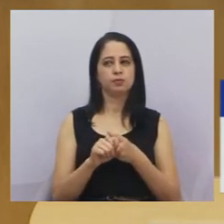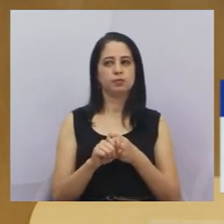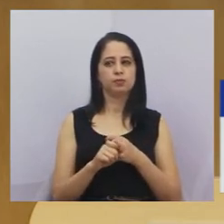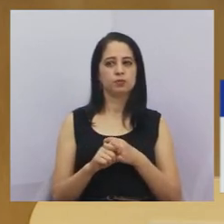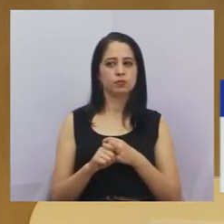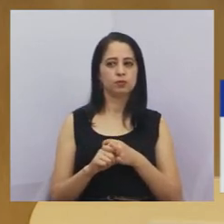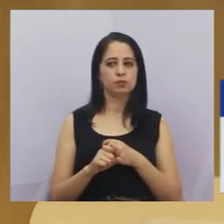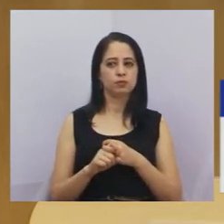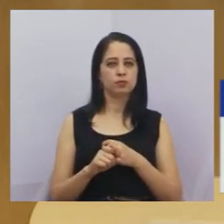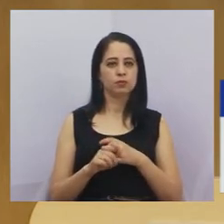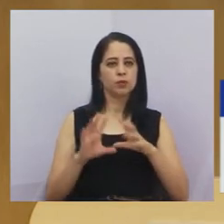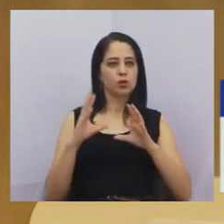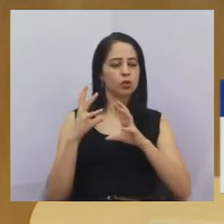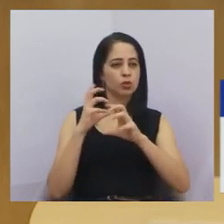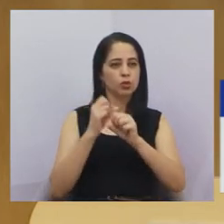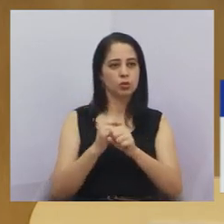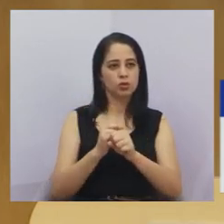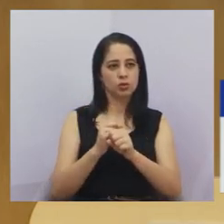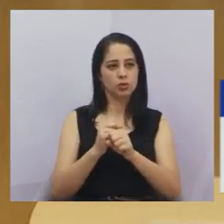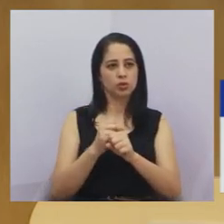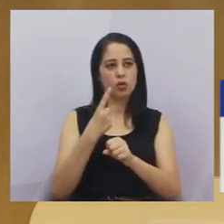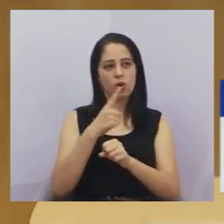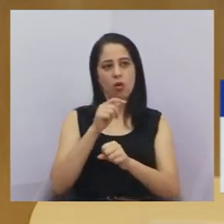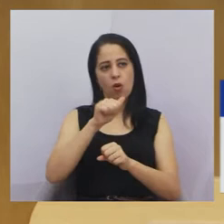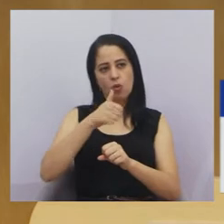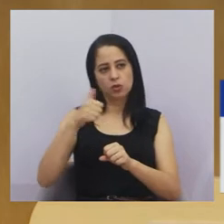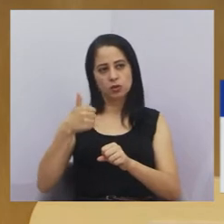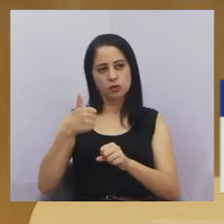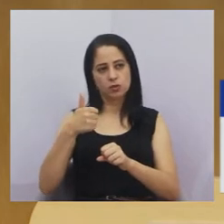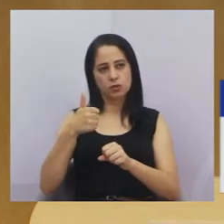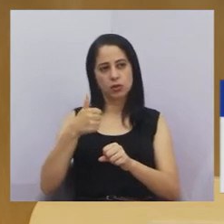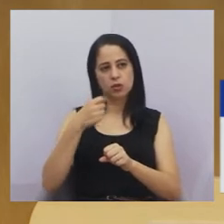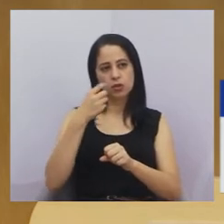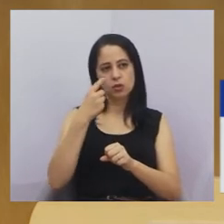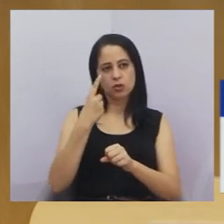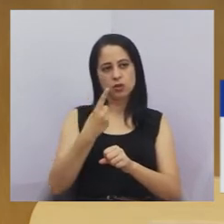929,37. No total de 12 meses,